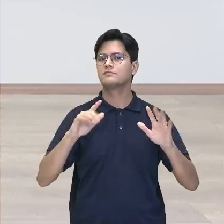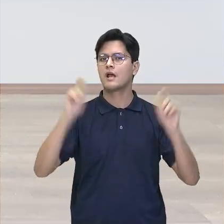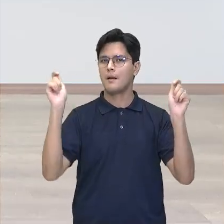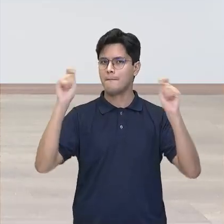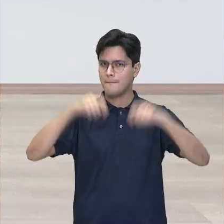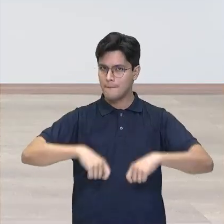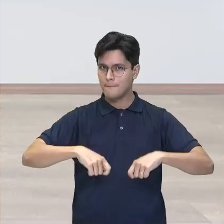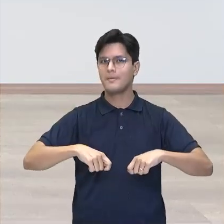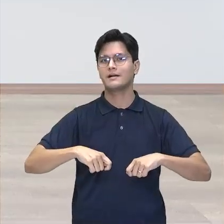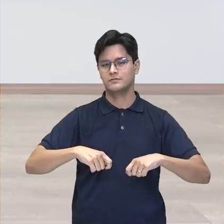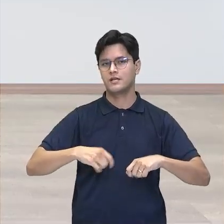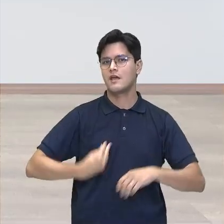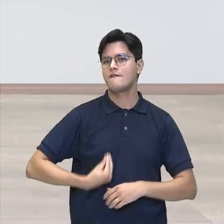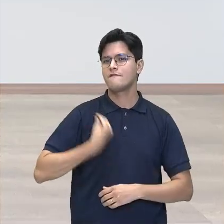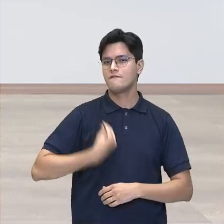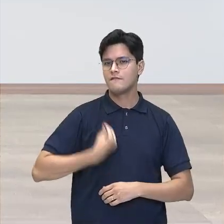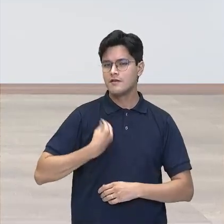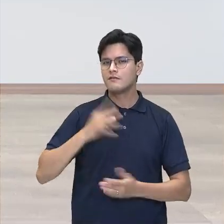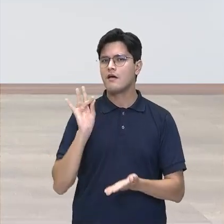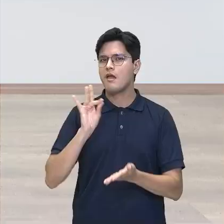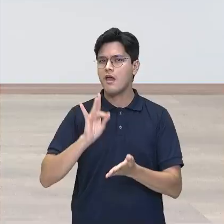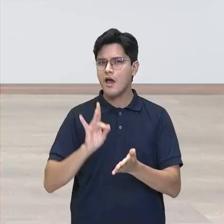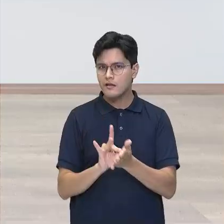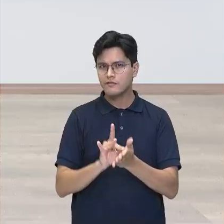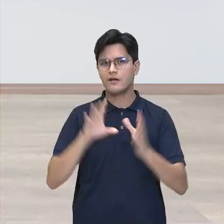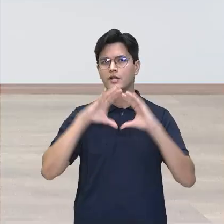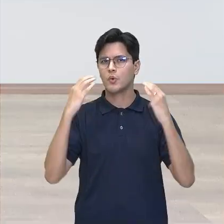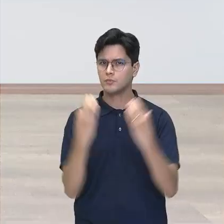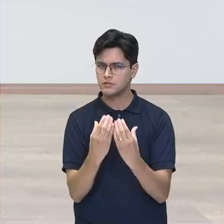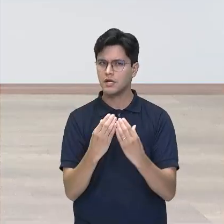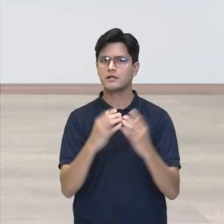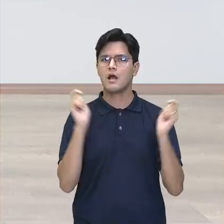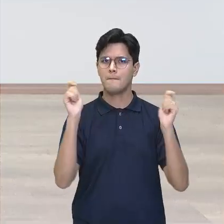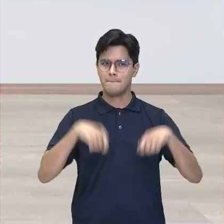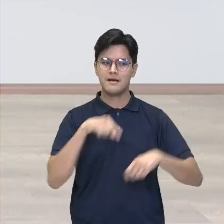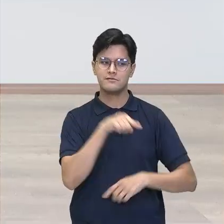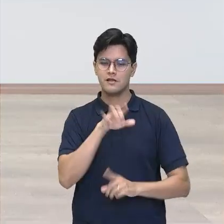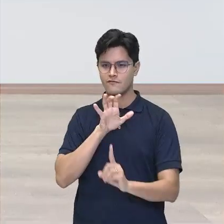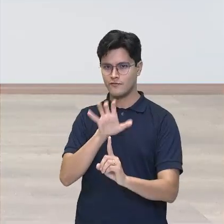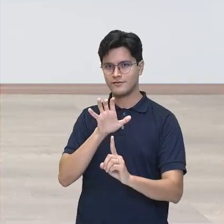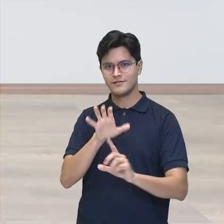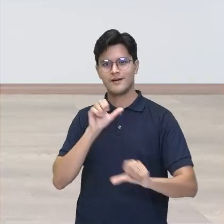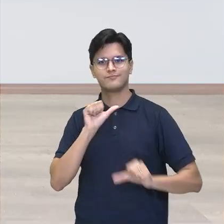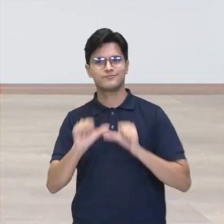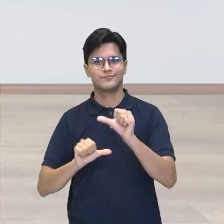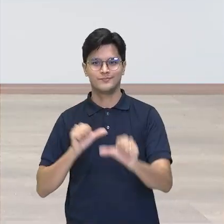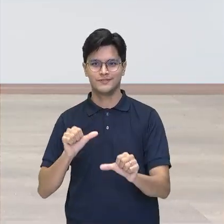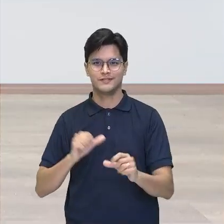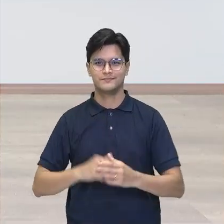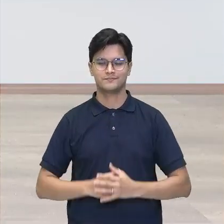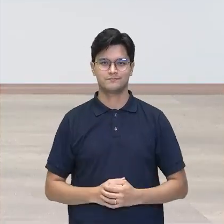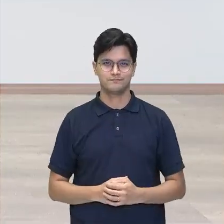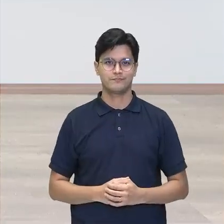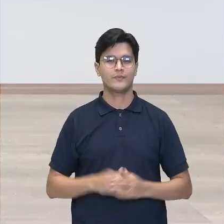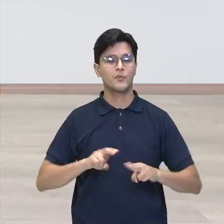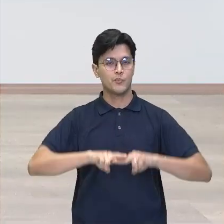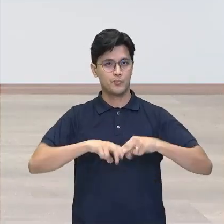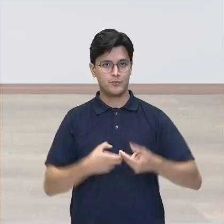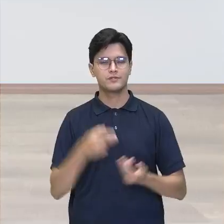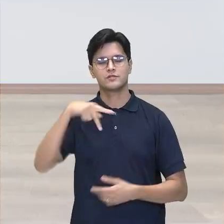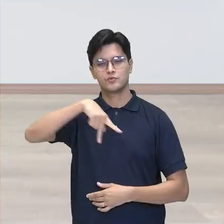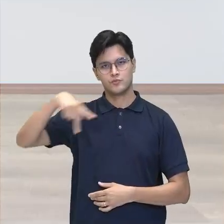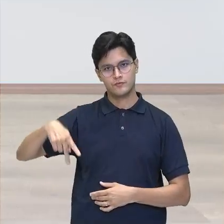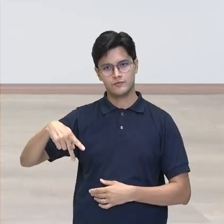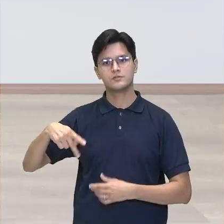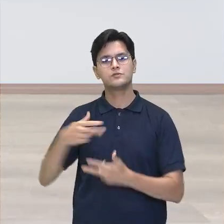precisam se desenvolver, perceber a nossa realidade e agir, né? para isso. Por isso que os professores pensaram a atividade